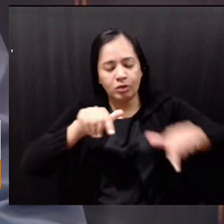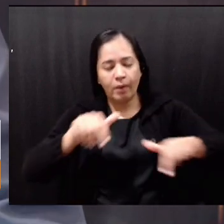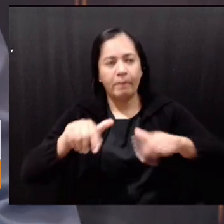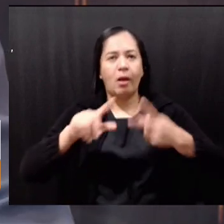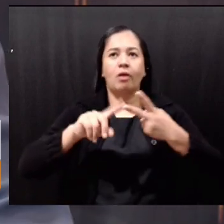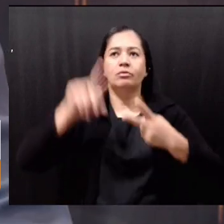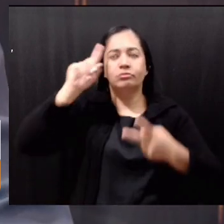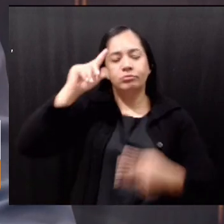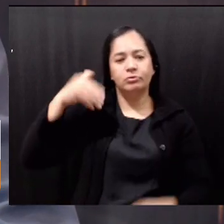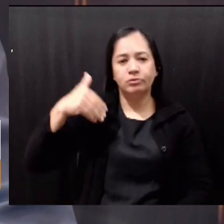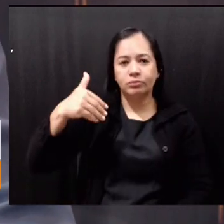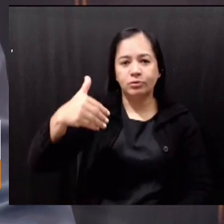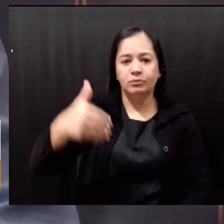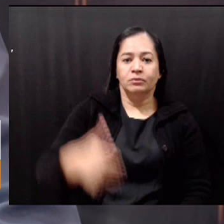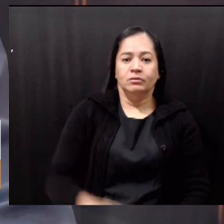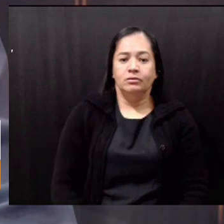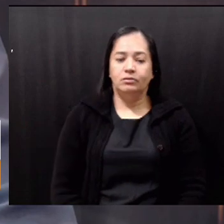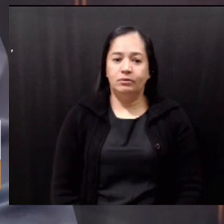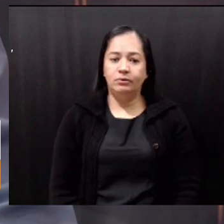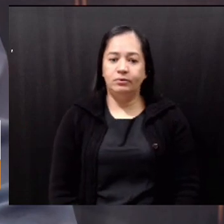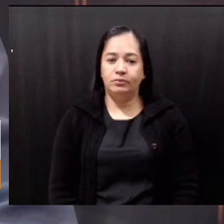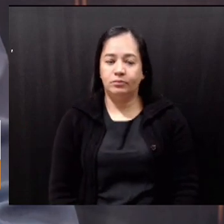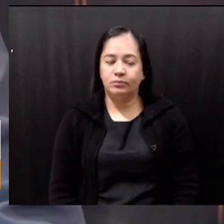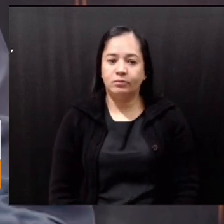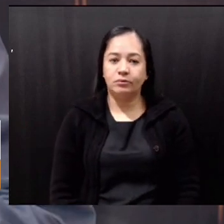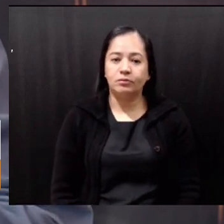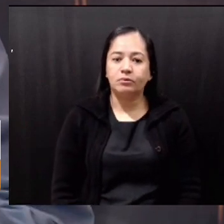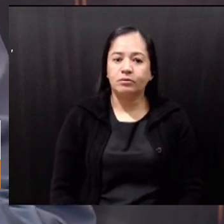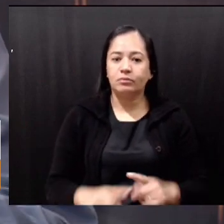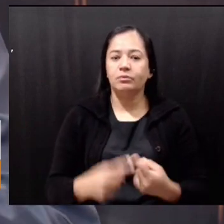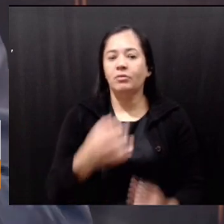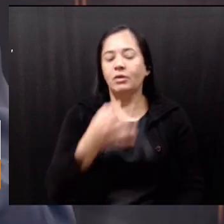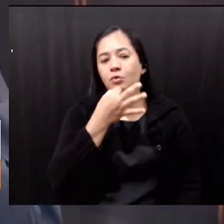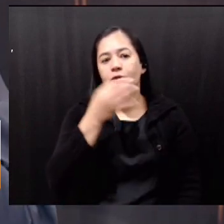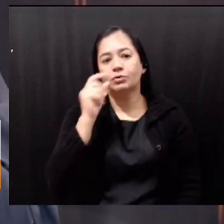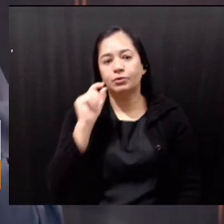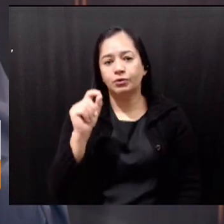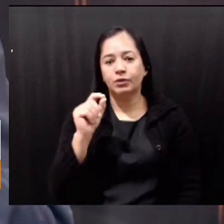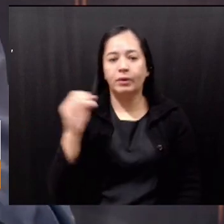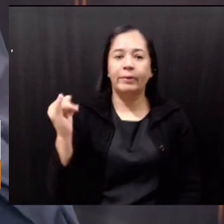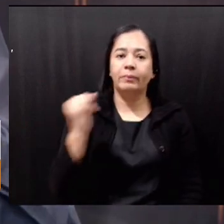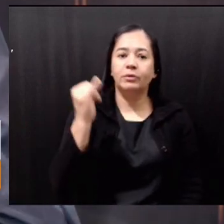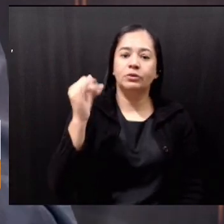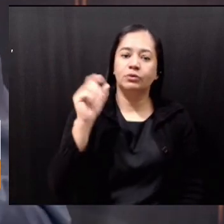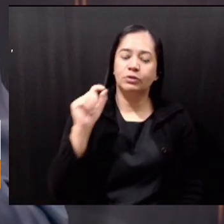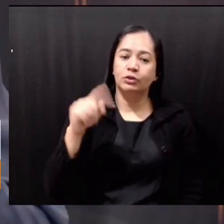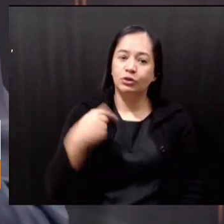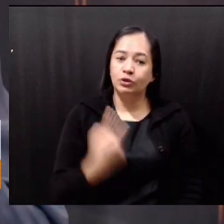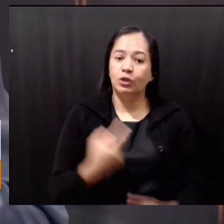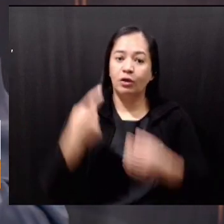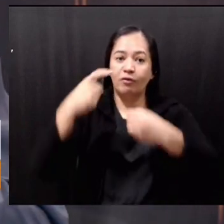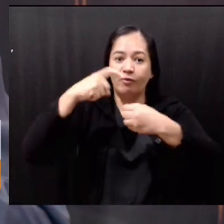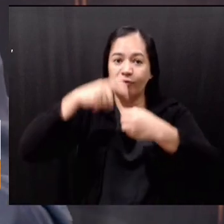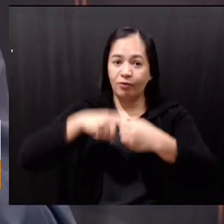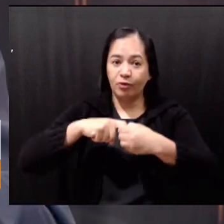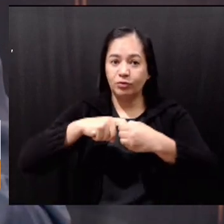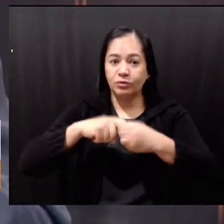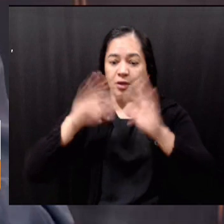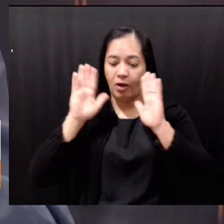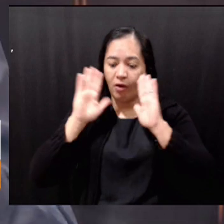Uhum, cotidiano. Porém, acredito que é importante a gente voltar, ter um olhar reflexivo.